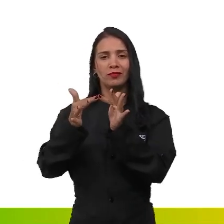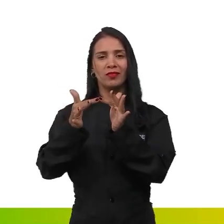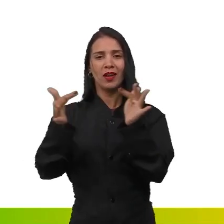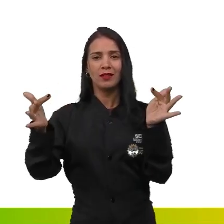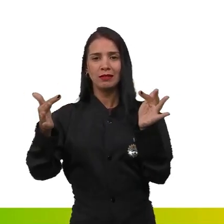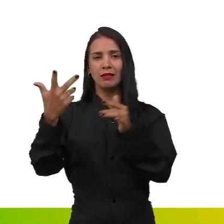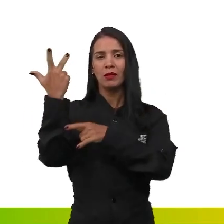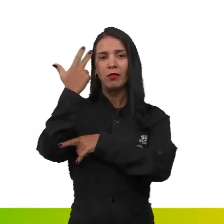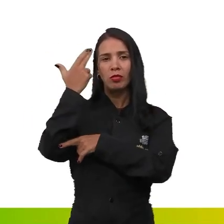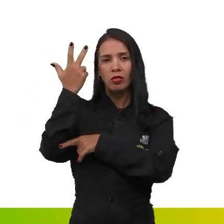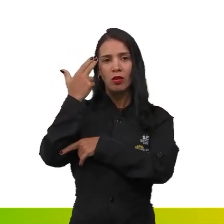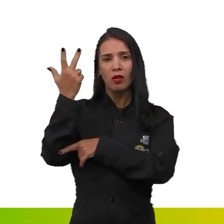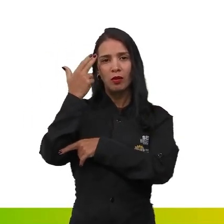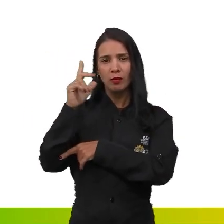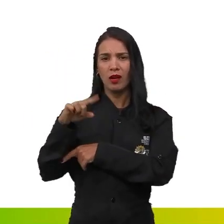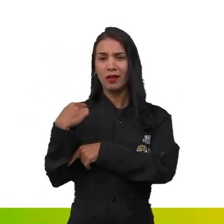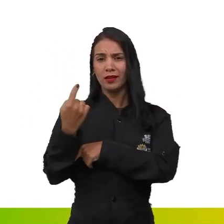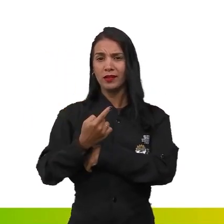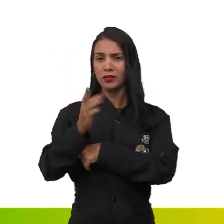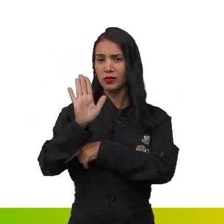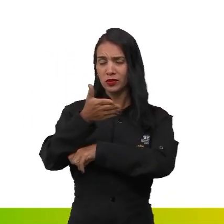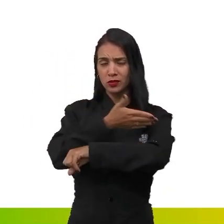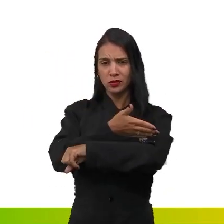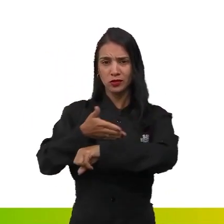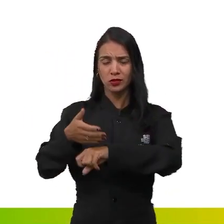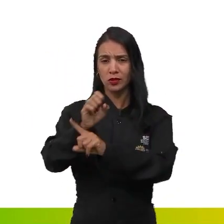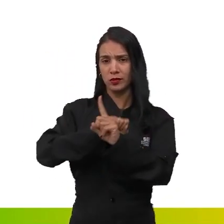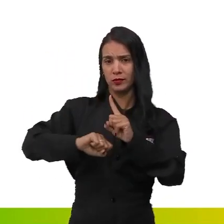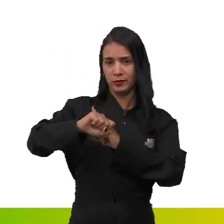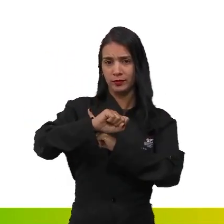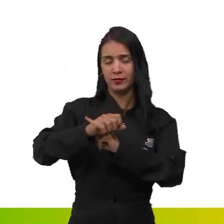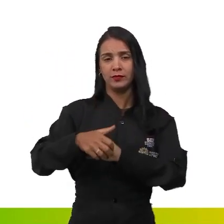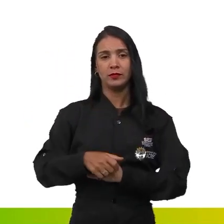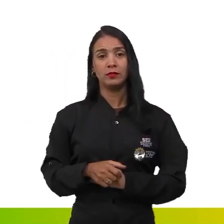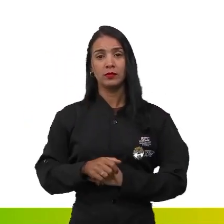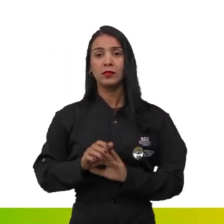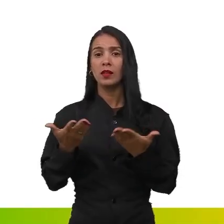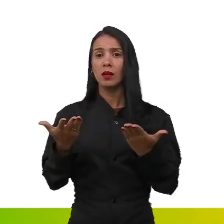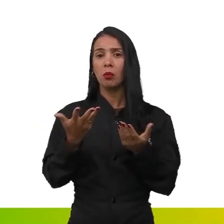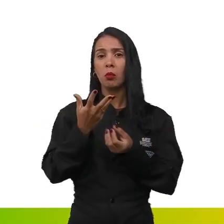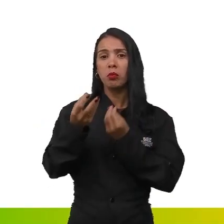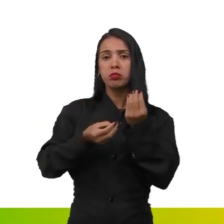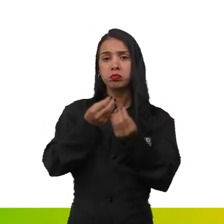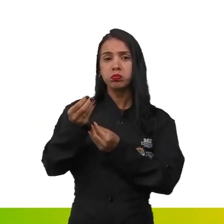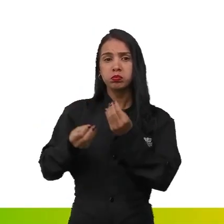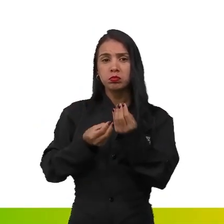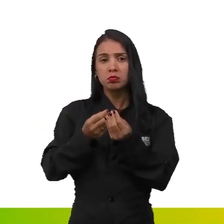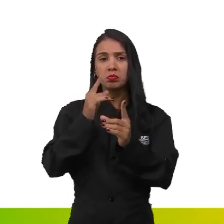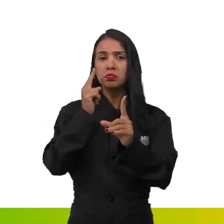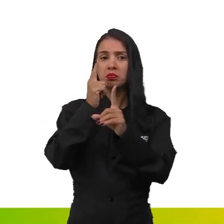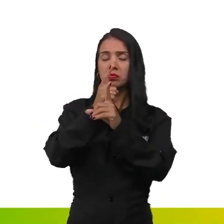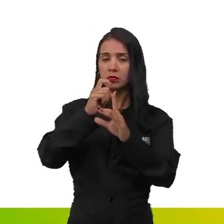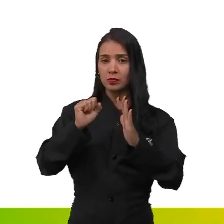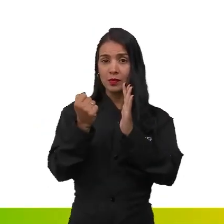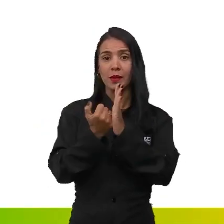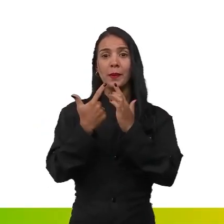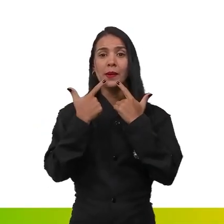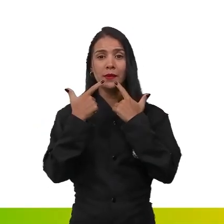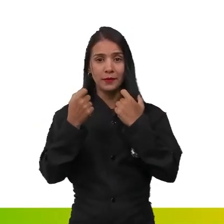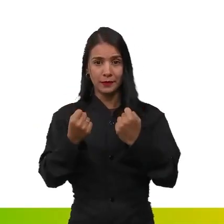quais marcas aqui eu identifico o caráter pessoal? Então, o primeiro passo é você fazer